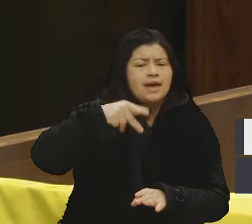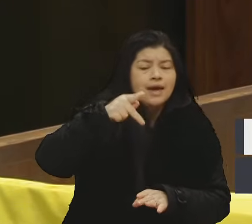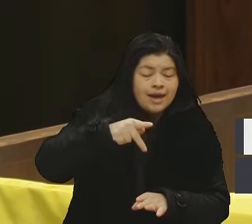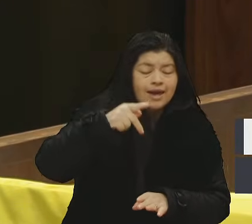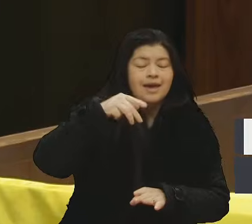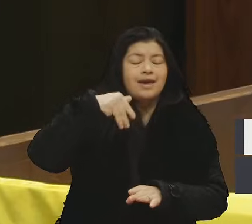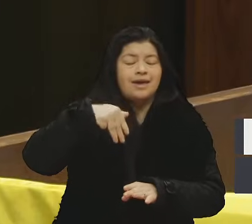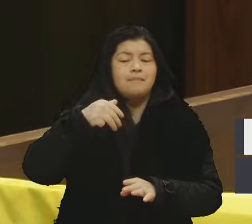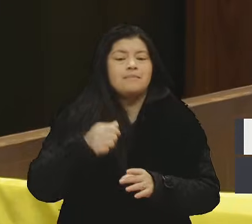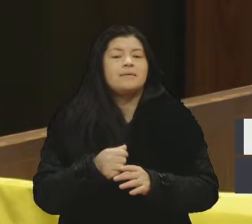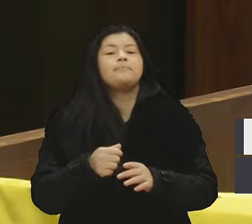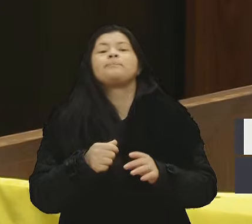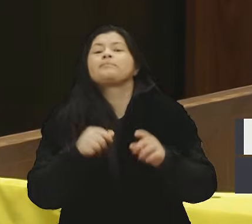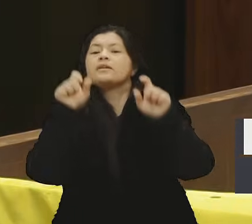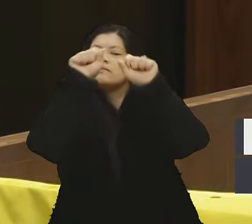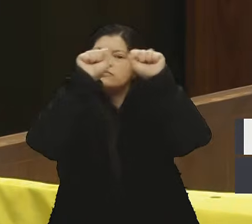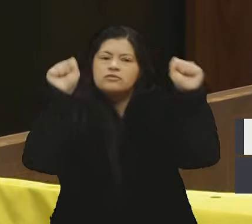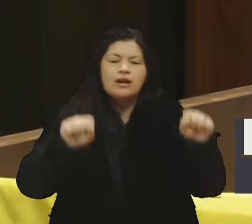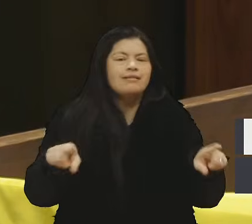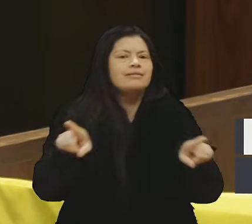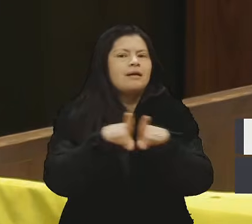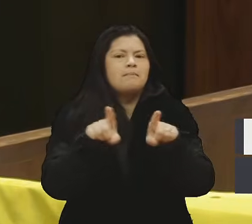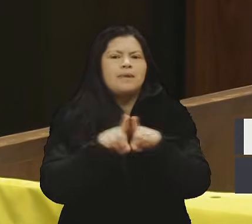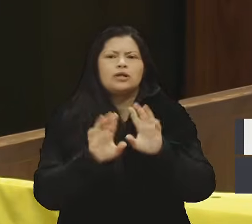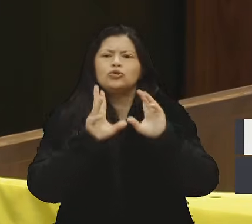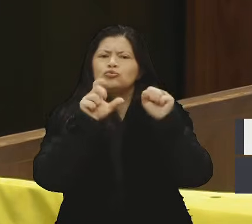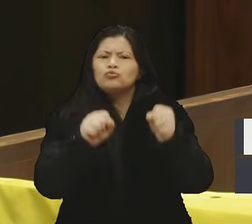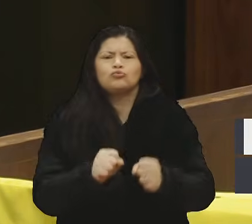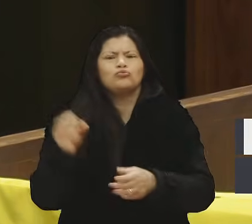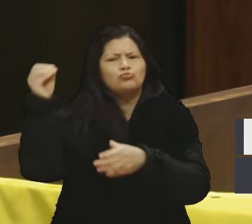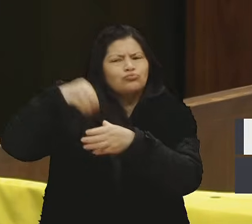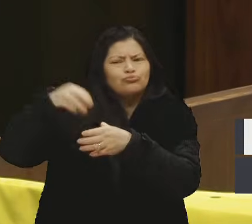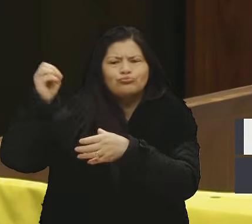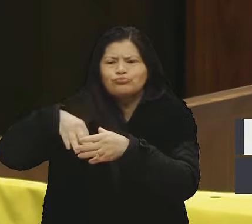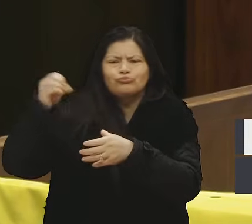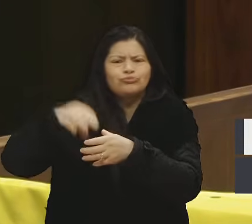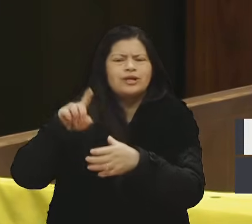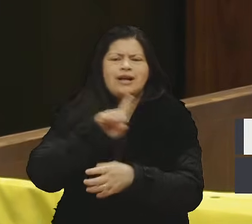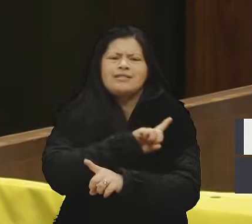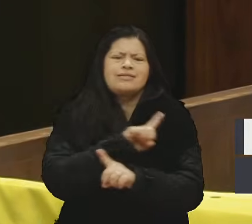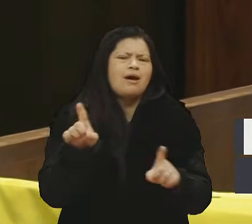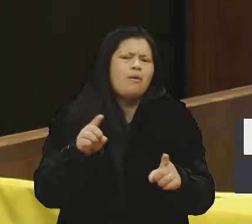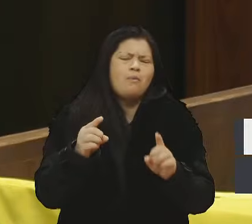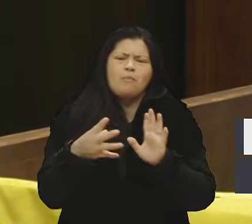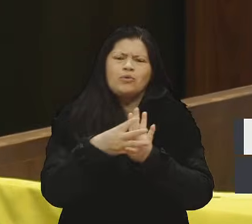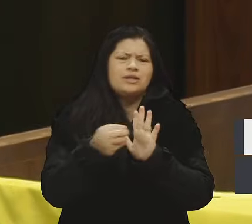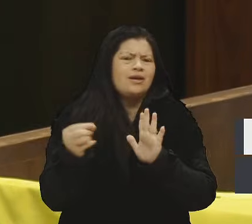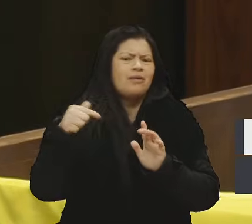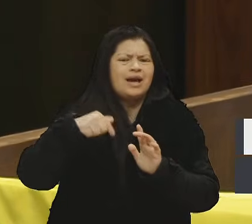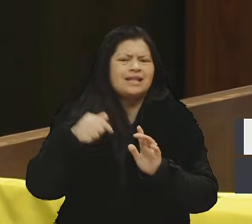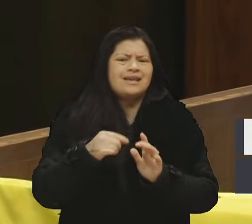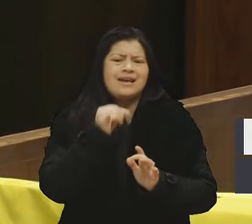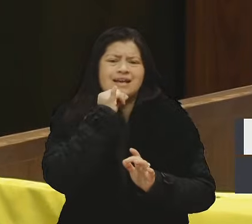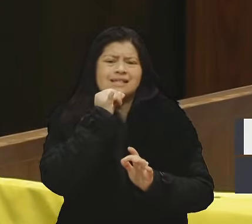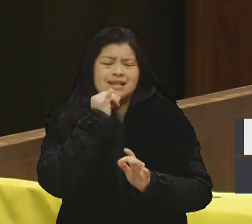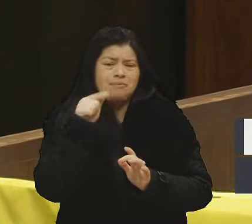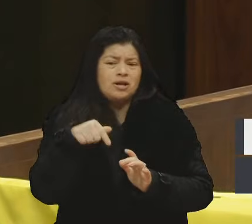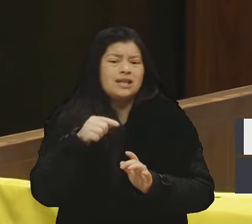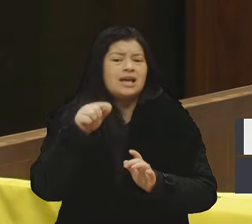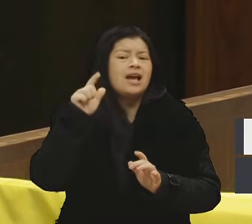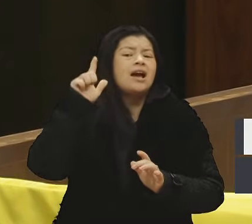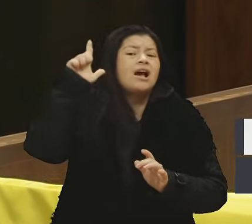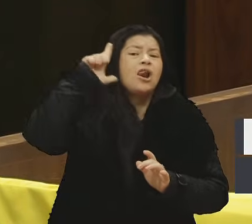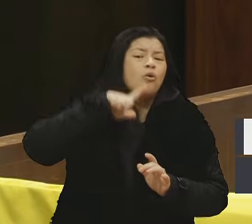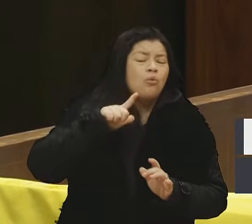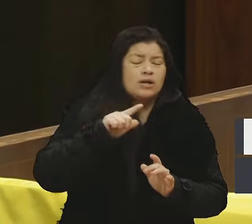funcionários e toda a comunidade escolar em si. Então, a gente sabe que esse modelo não funciona. Em Caxias, a gente tem um exemplo aqui que o vereador Lucas citou das